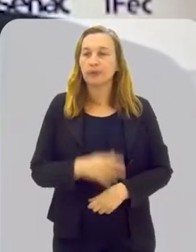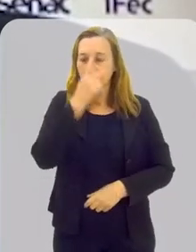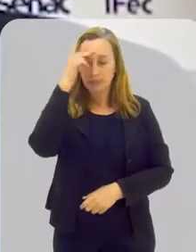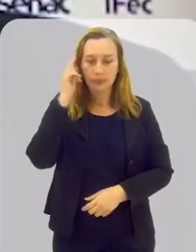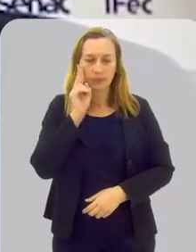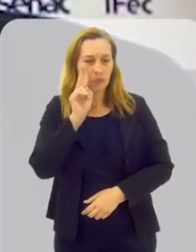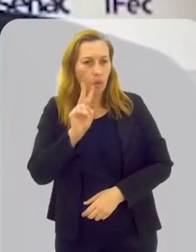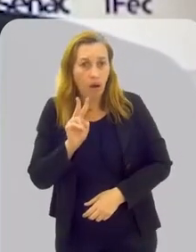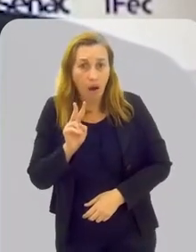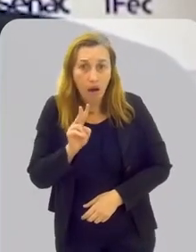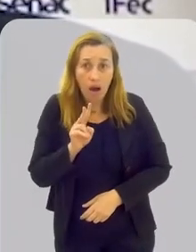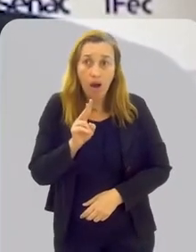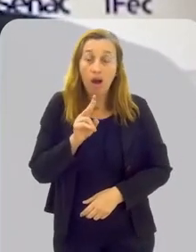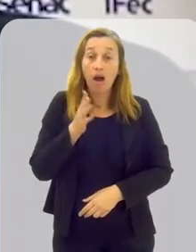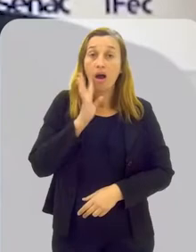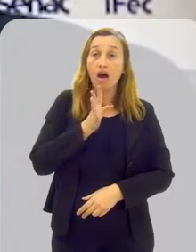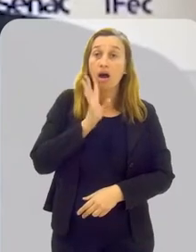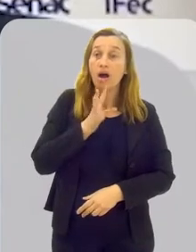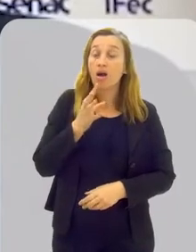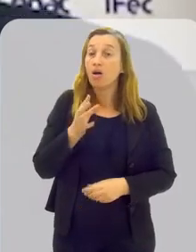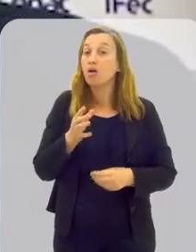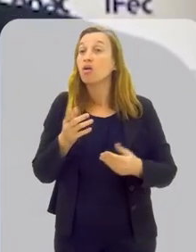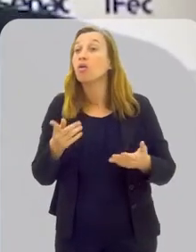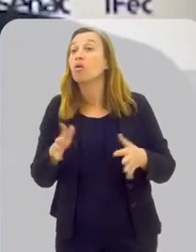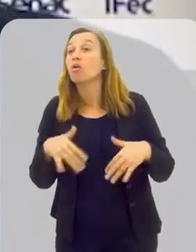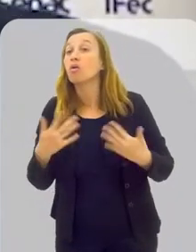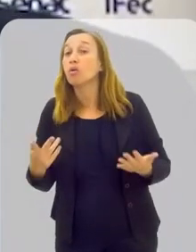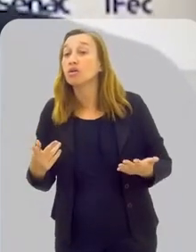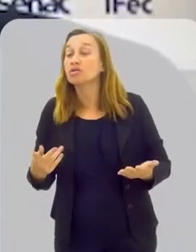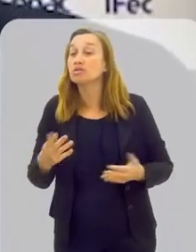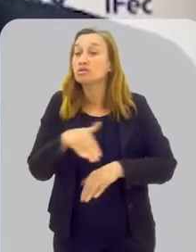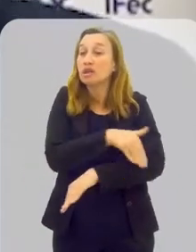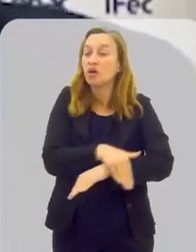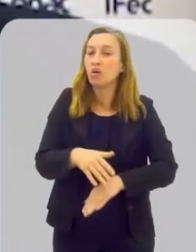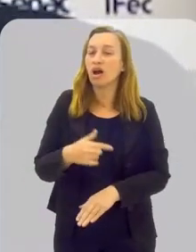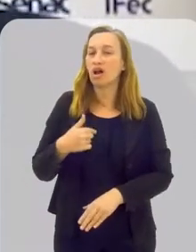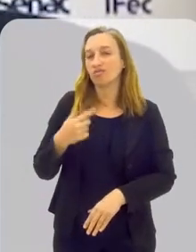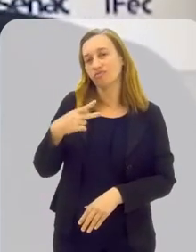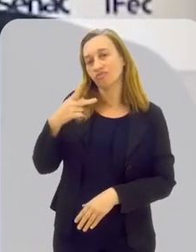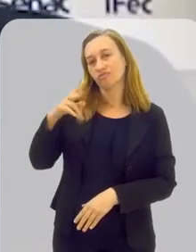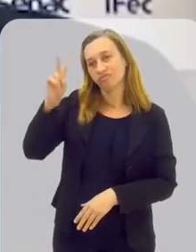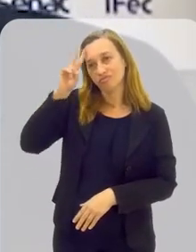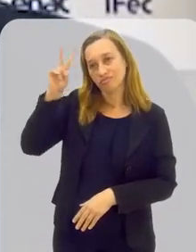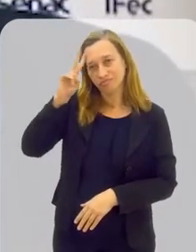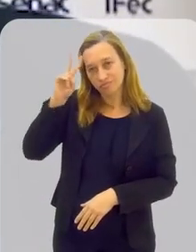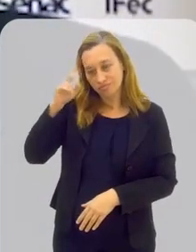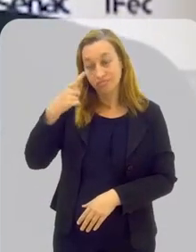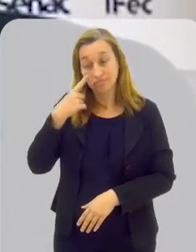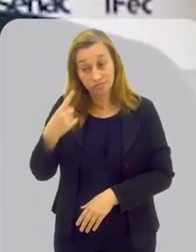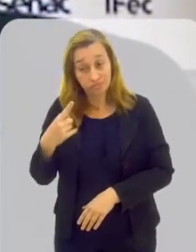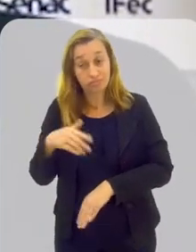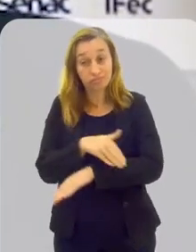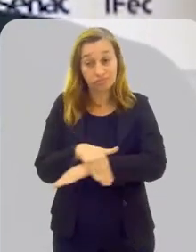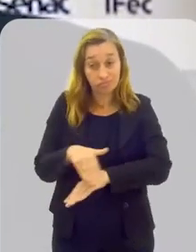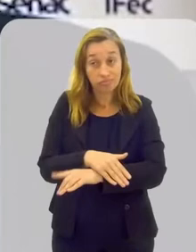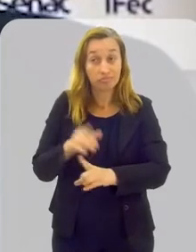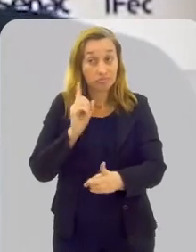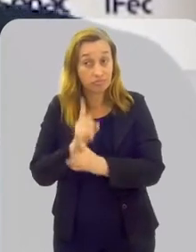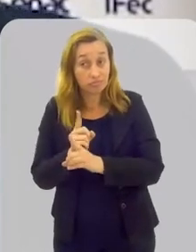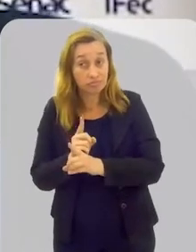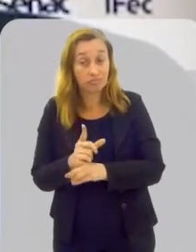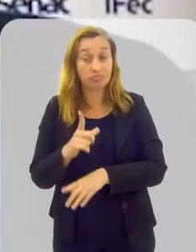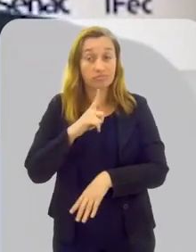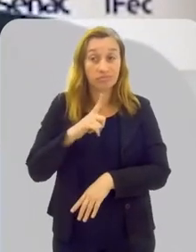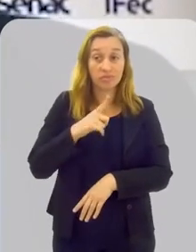a esse tema e as pessoas olhava assim nossa que legal quando é que isso vai estar na rua eu falei a partir de segunda-feira você já vai